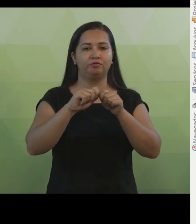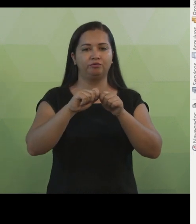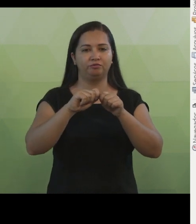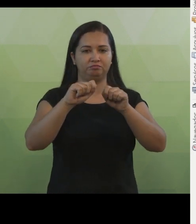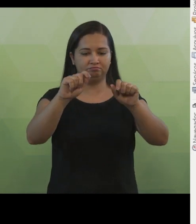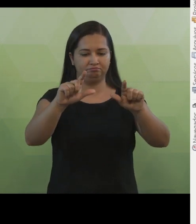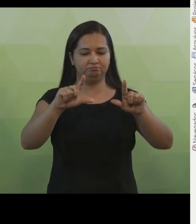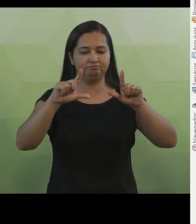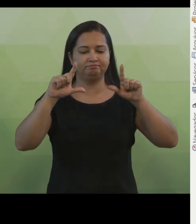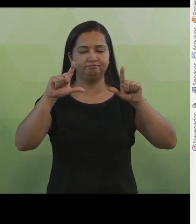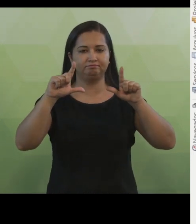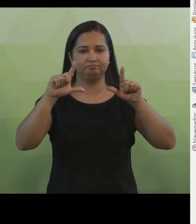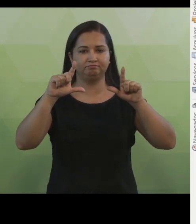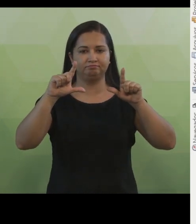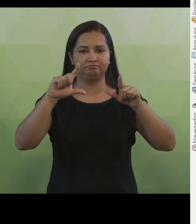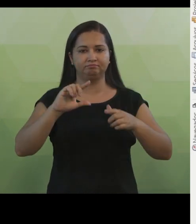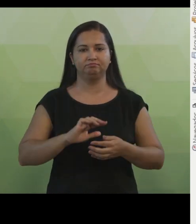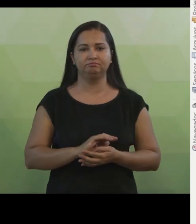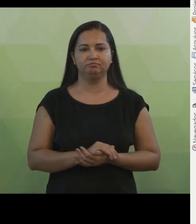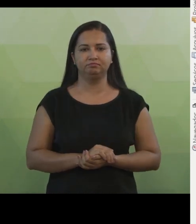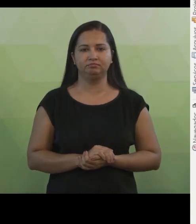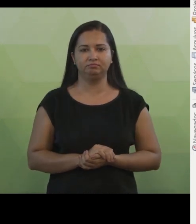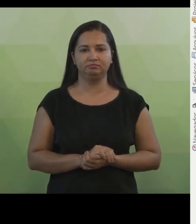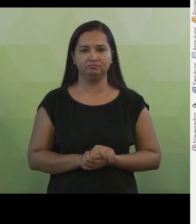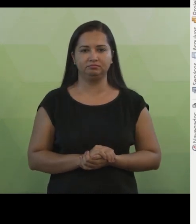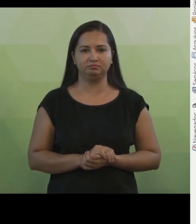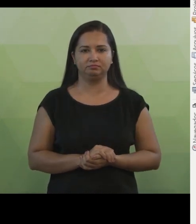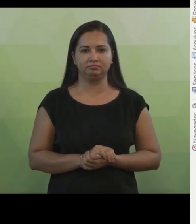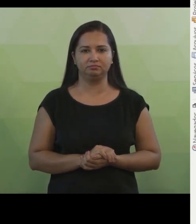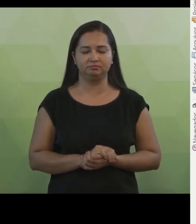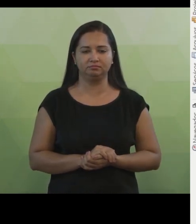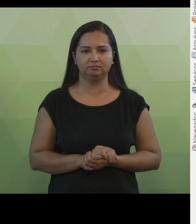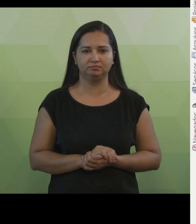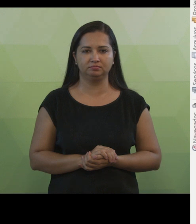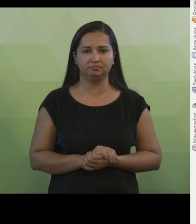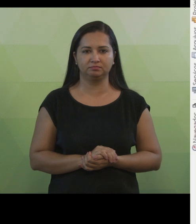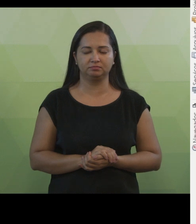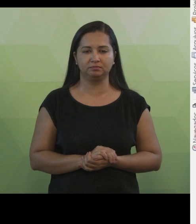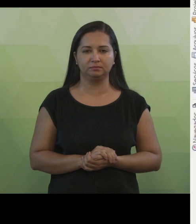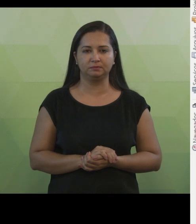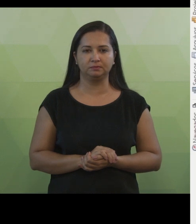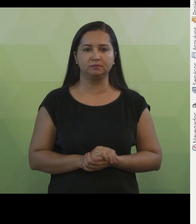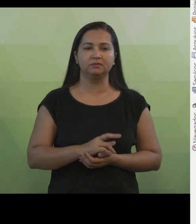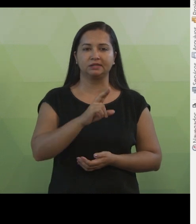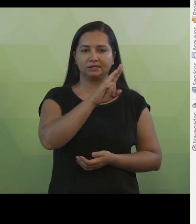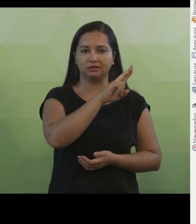trabalha. Então aqui eu vou verificar equals